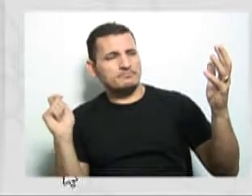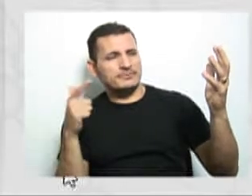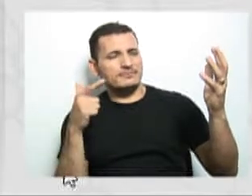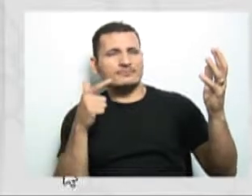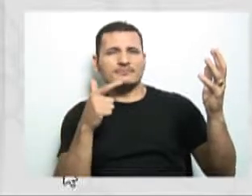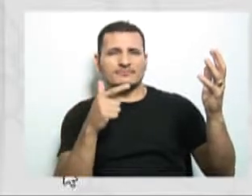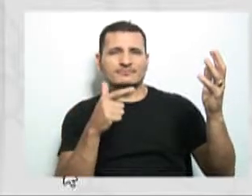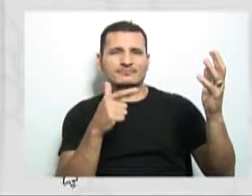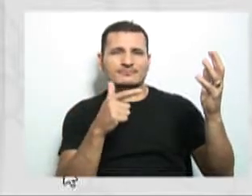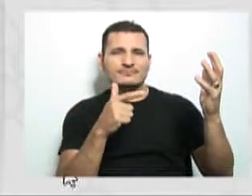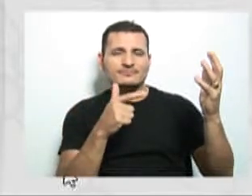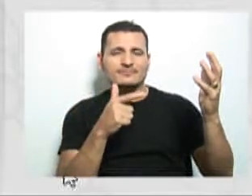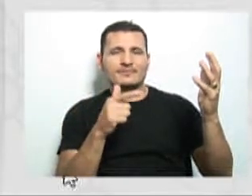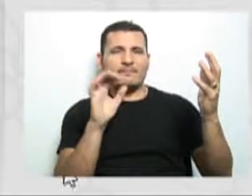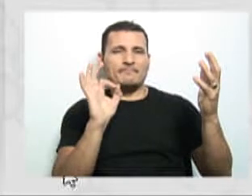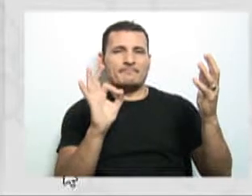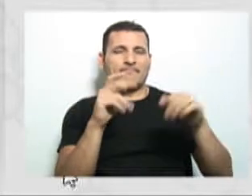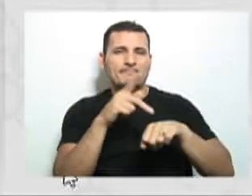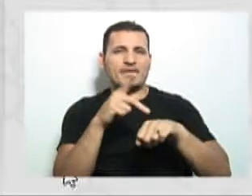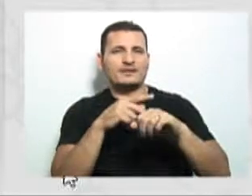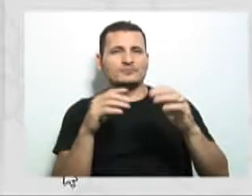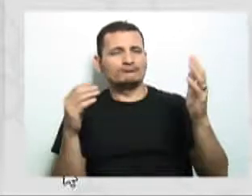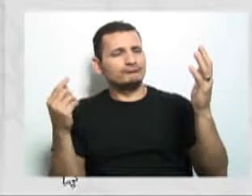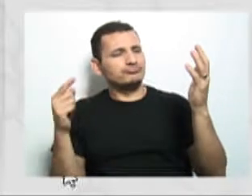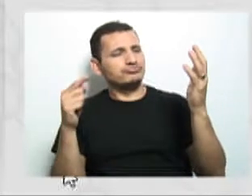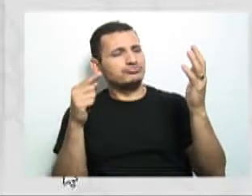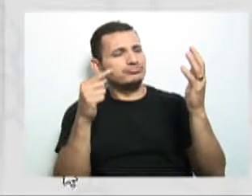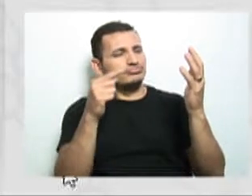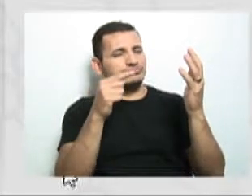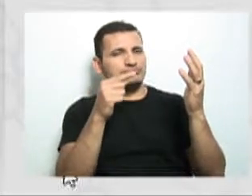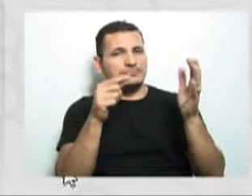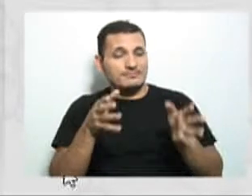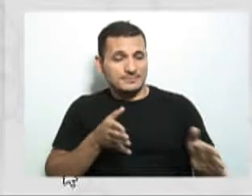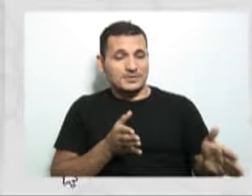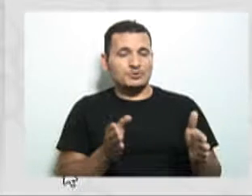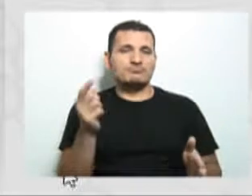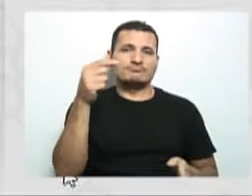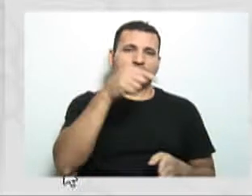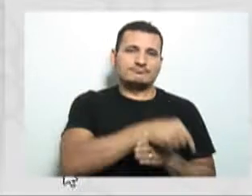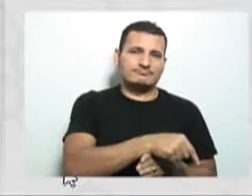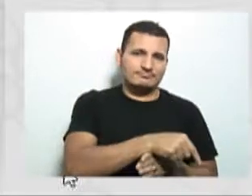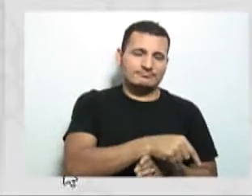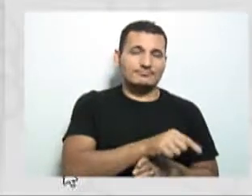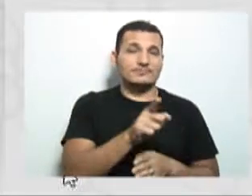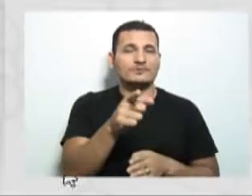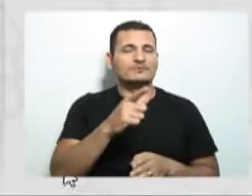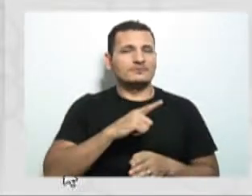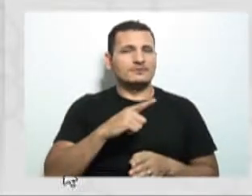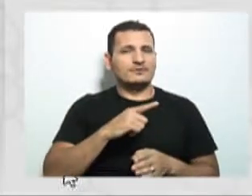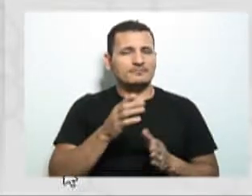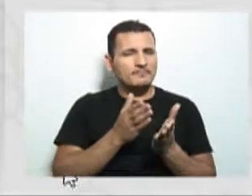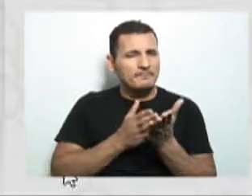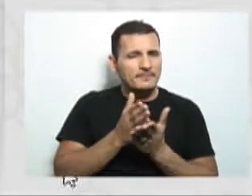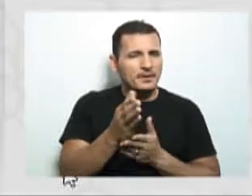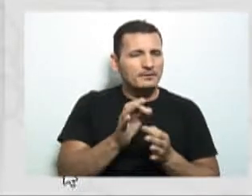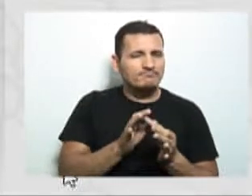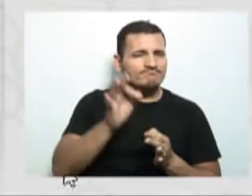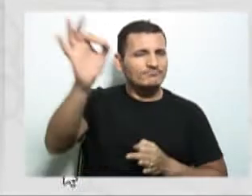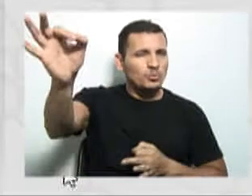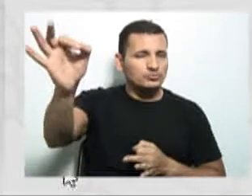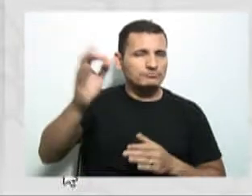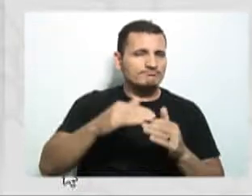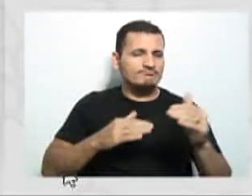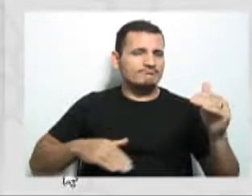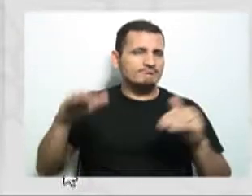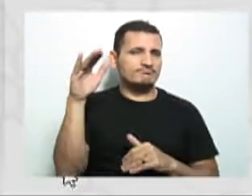gostosa e maravilhosa, a minha pedra chegou depois da margem. Então tenha metas longas, grandes, né? Grandes, metas